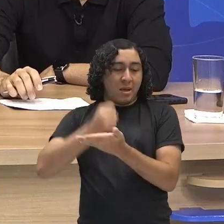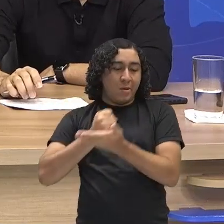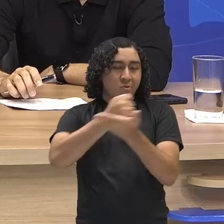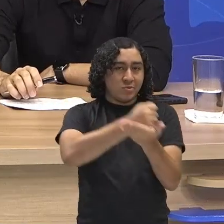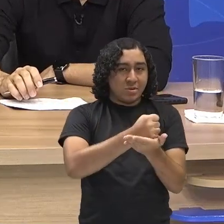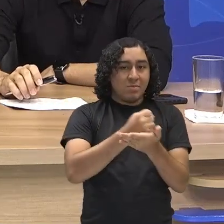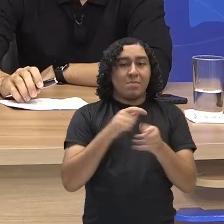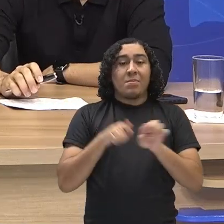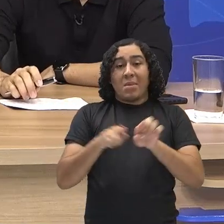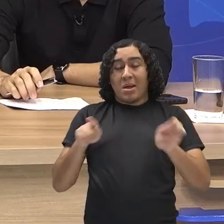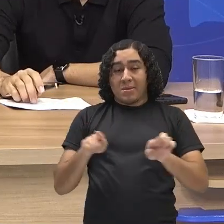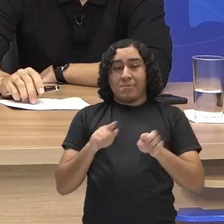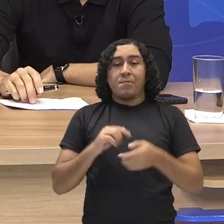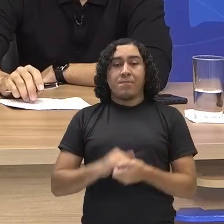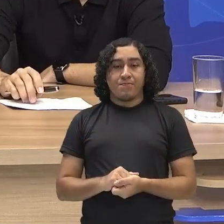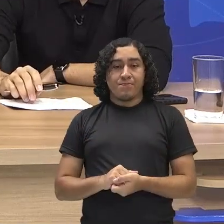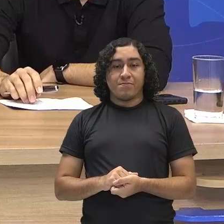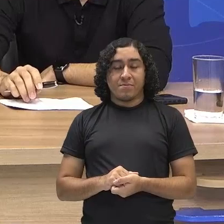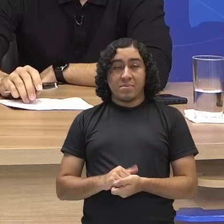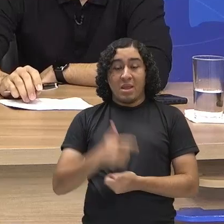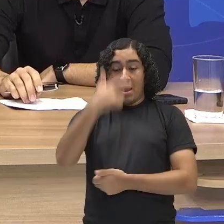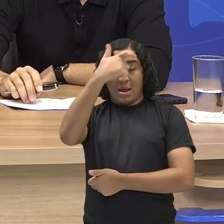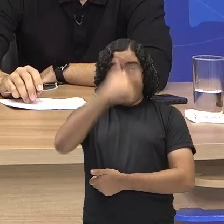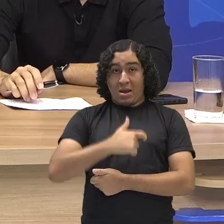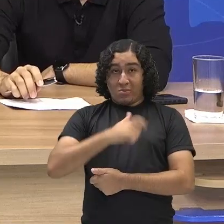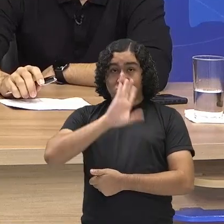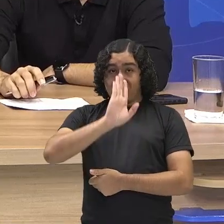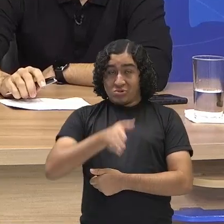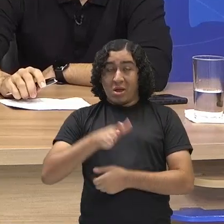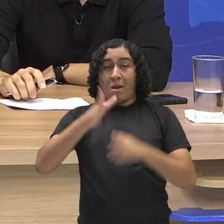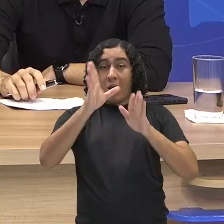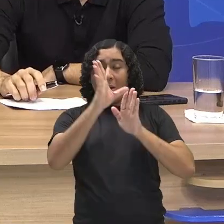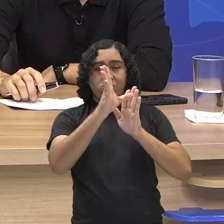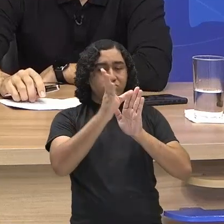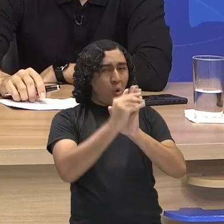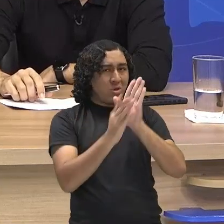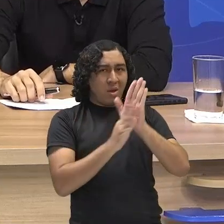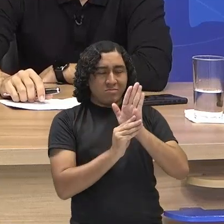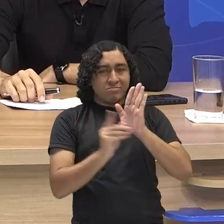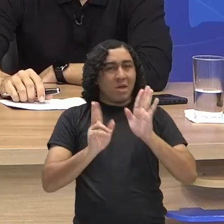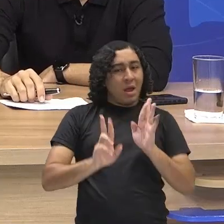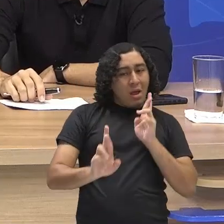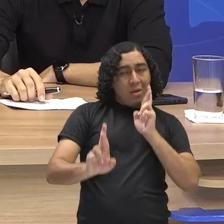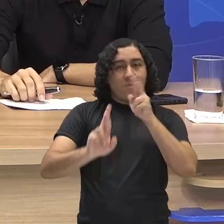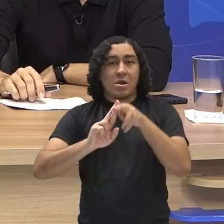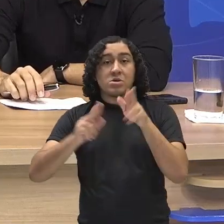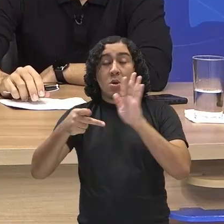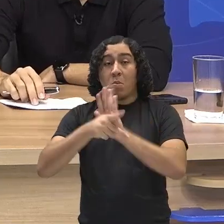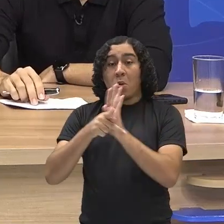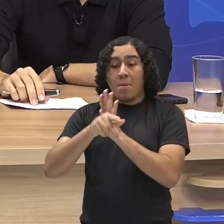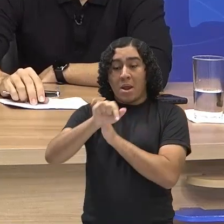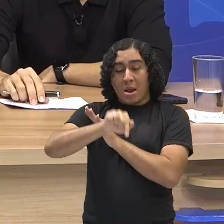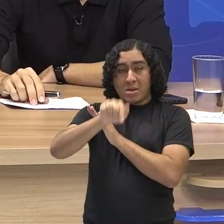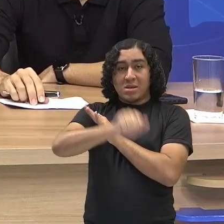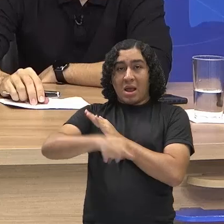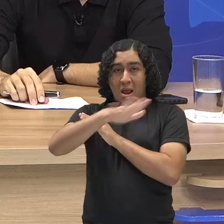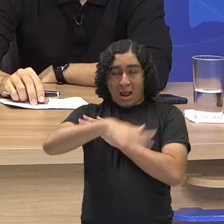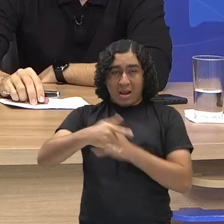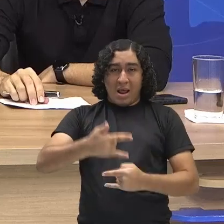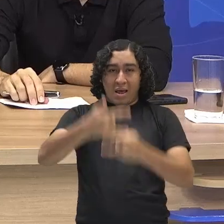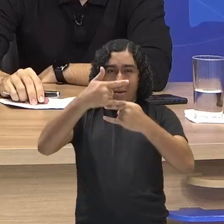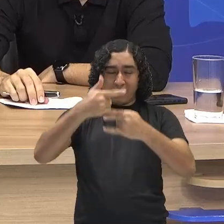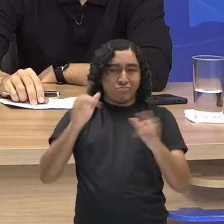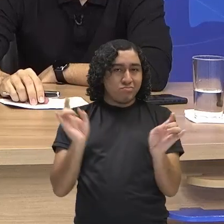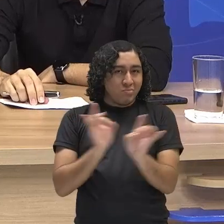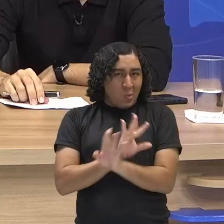Mas, a princípio, o que eu, Elisandra, tinha que passar para vocês em relação à transmissão, professores, era isso,